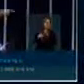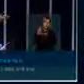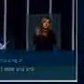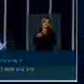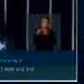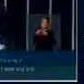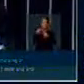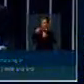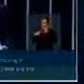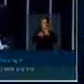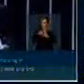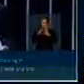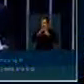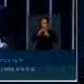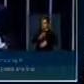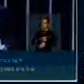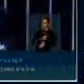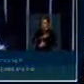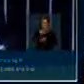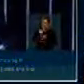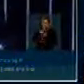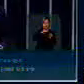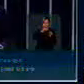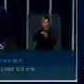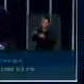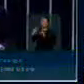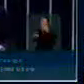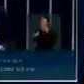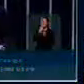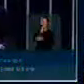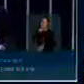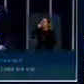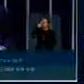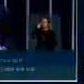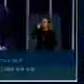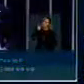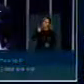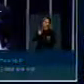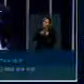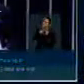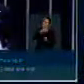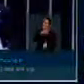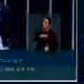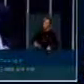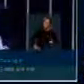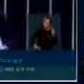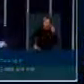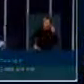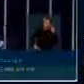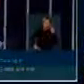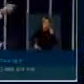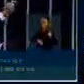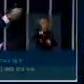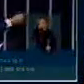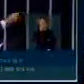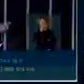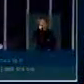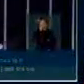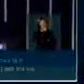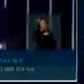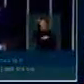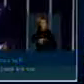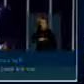e moradores que estão lá. O senhor sabe, e os seus ministros também sabem, senhora presidente Dilma, que o INCRA